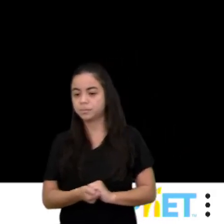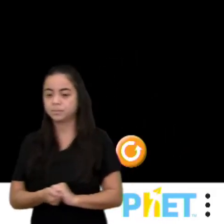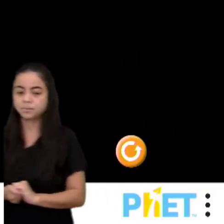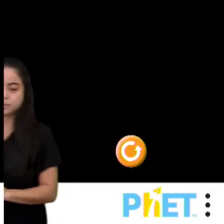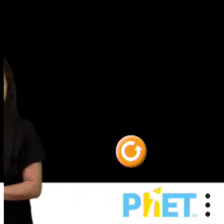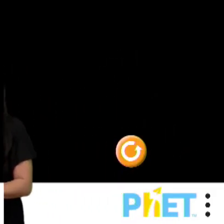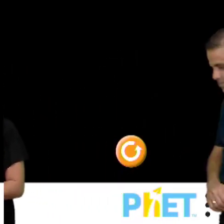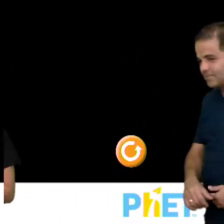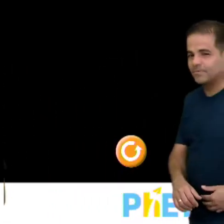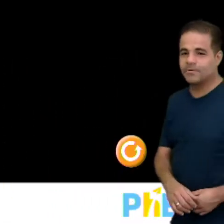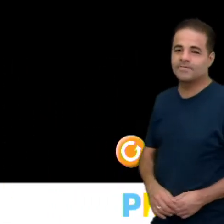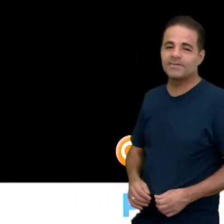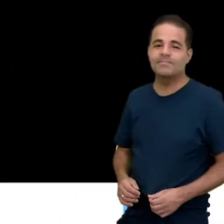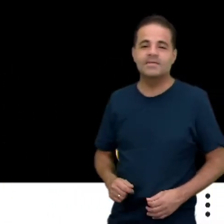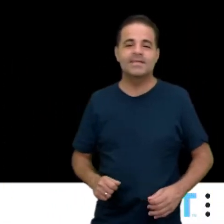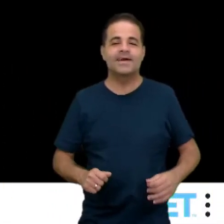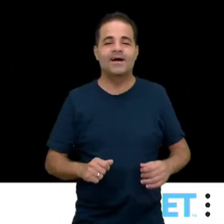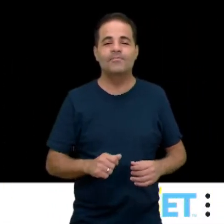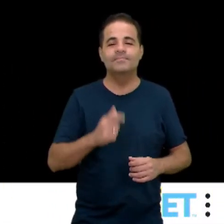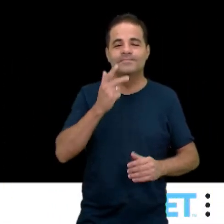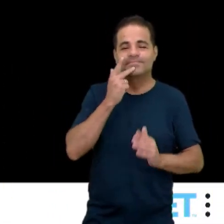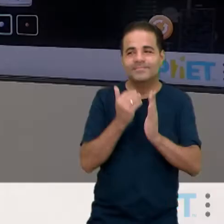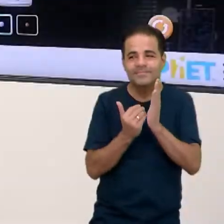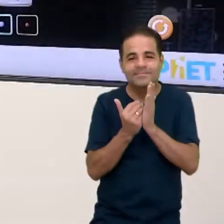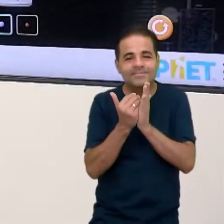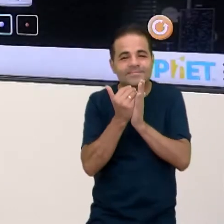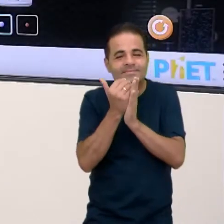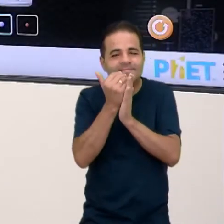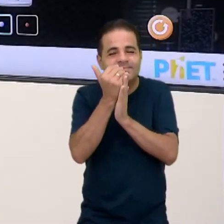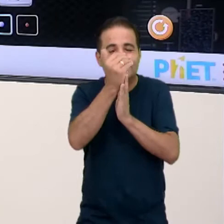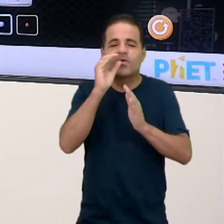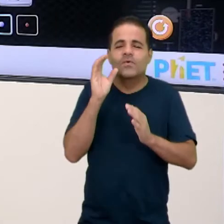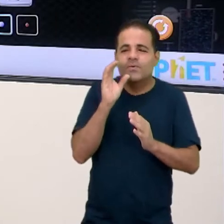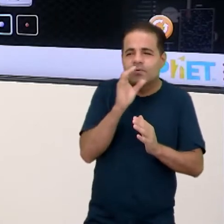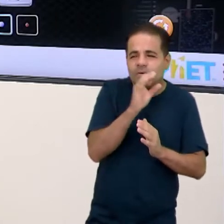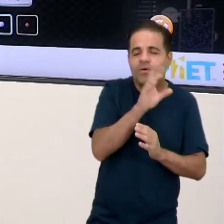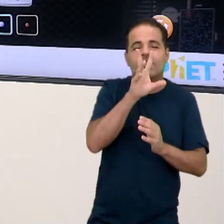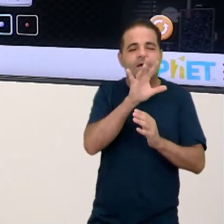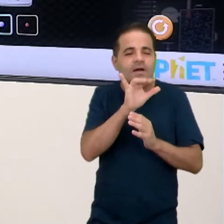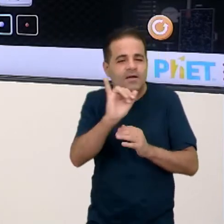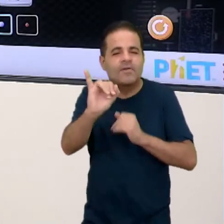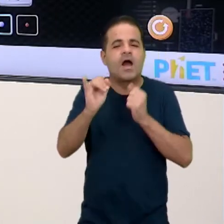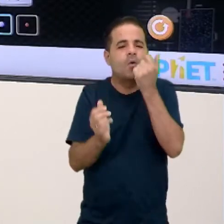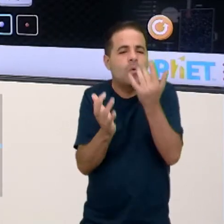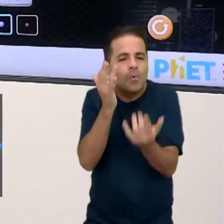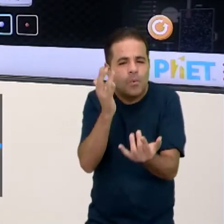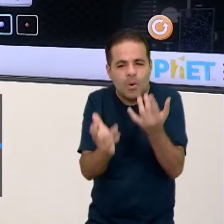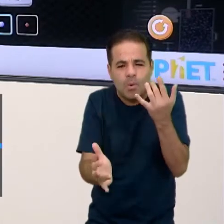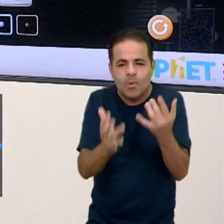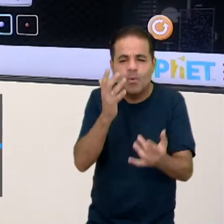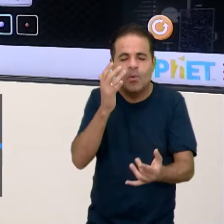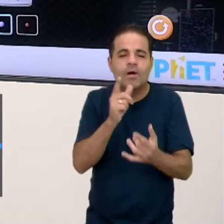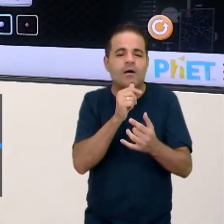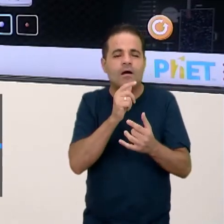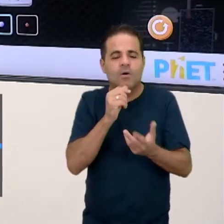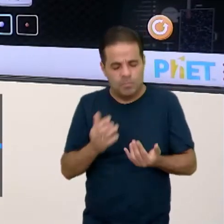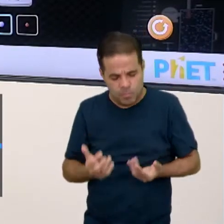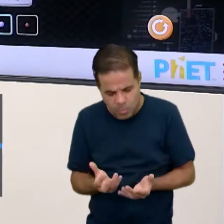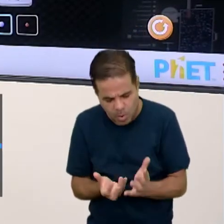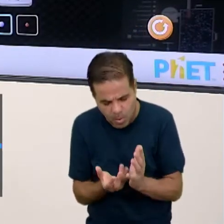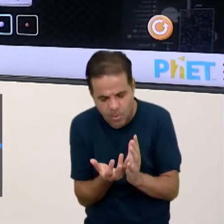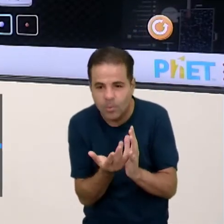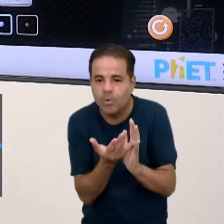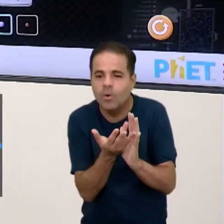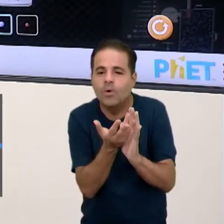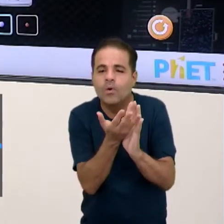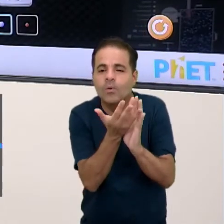pressão. Então, como o calor do solo é tão intenso, né? Ele vai fervendo aquele vapor de água, vai esquentando,